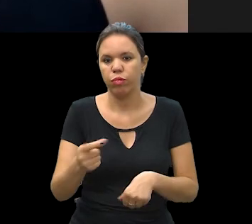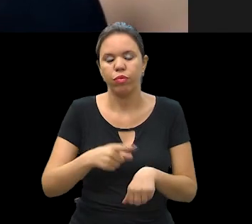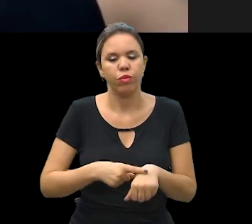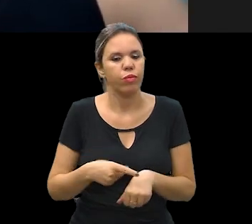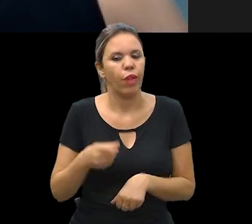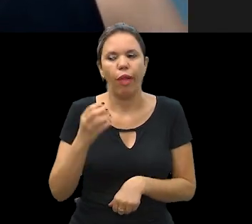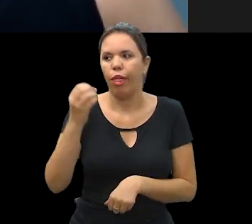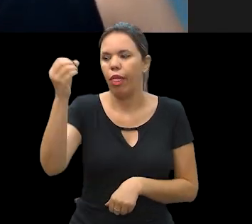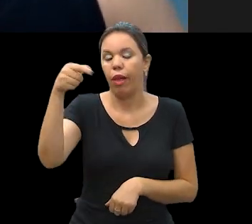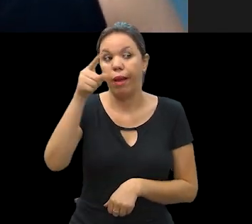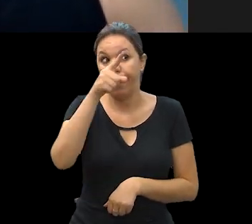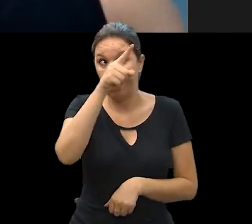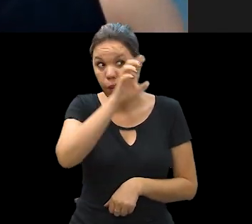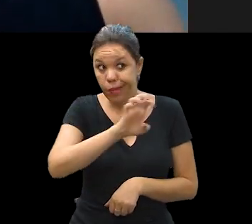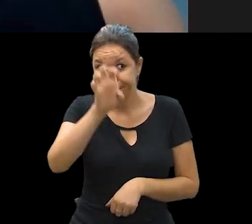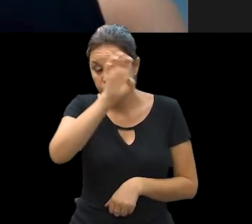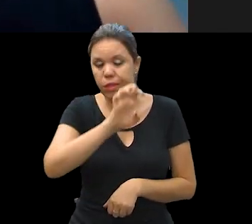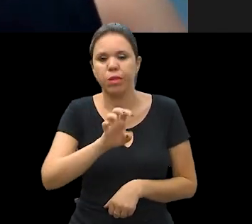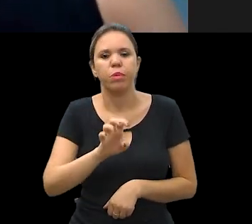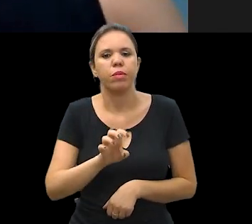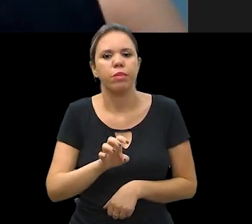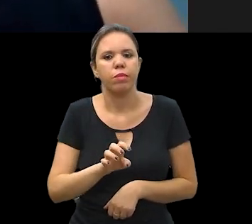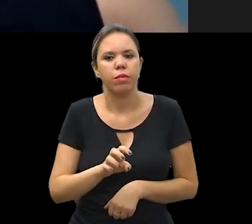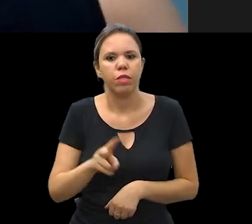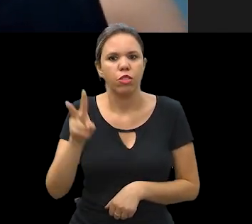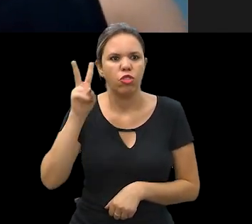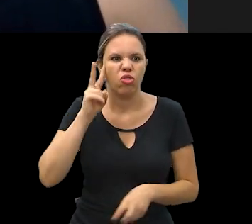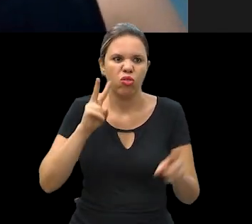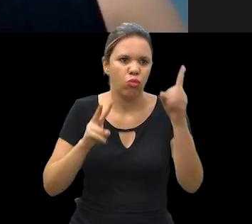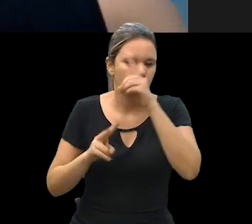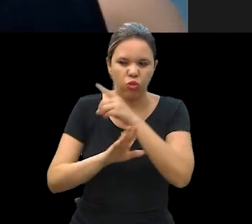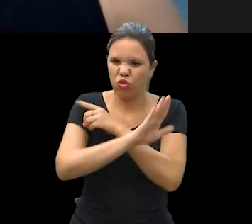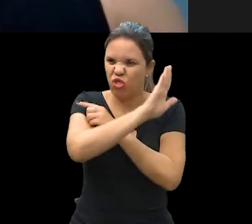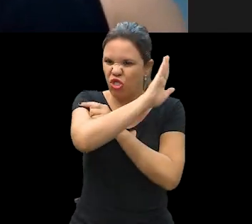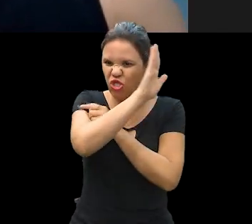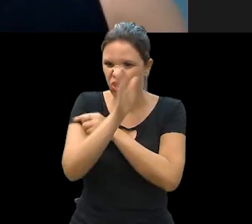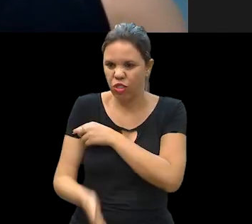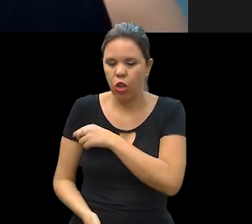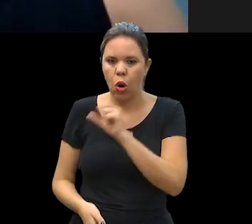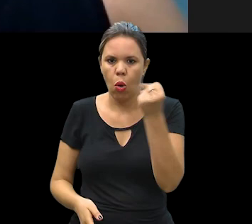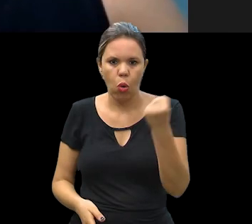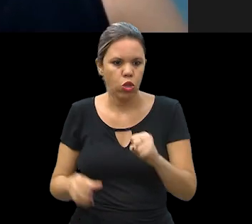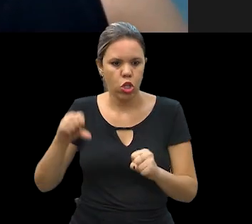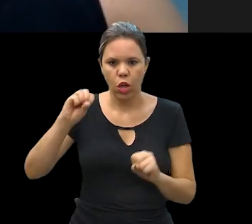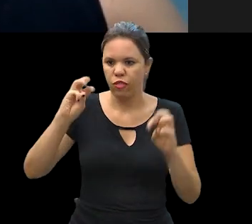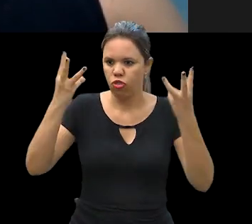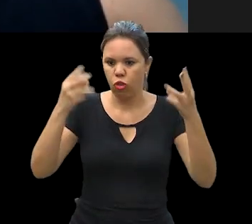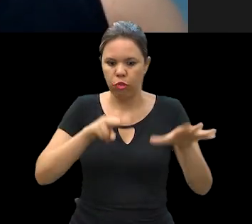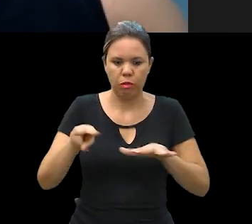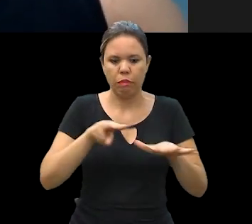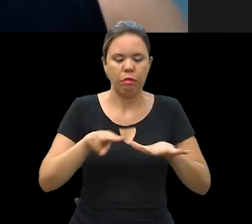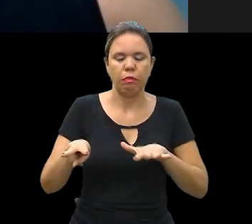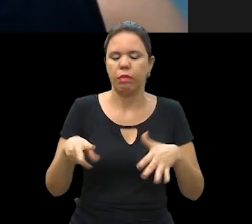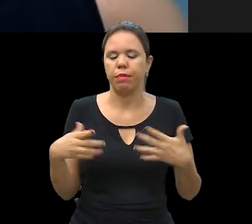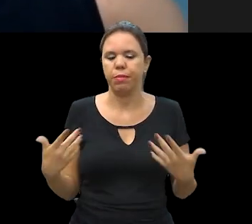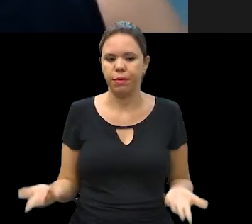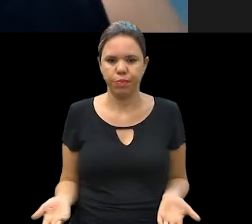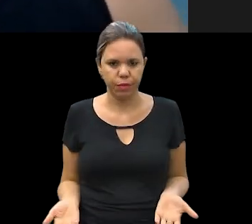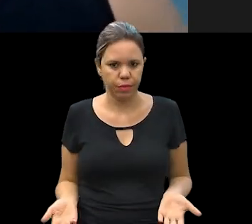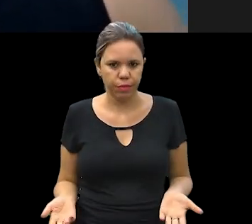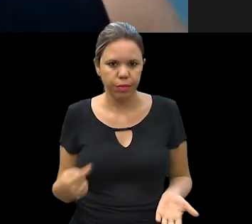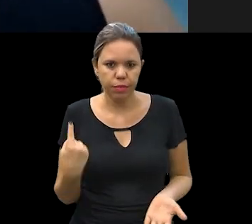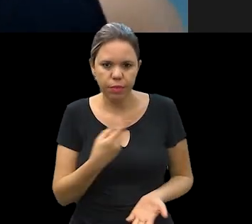tanto tempo na estrada. E lá na Europa a gente tocava segunda a domingo, a gente fazia 8, 9 shows por semana.